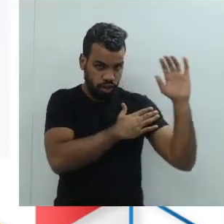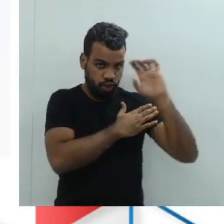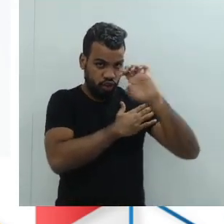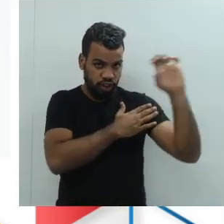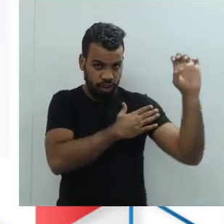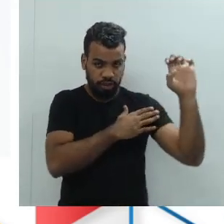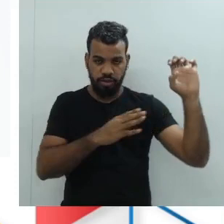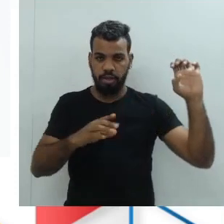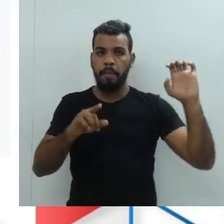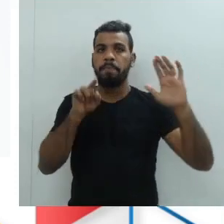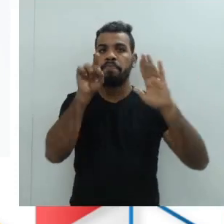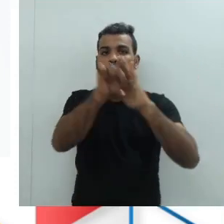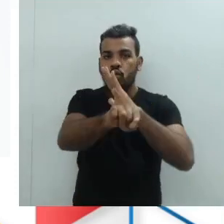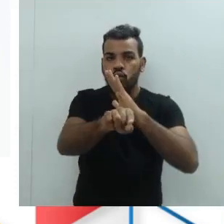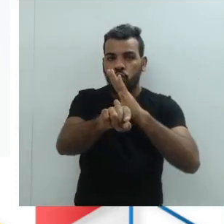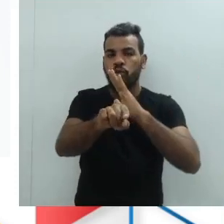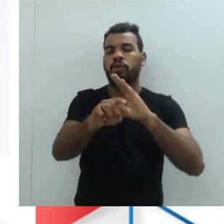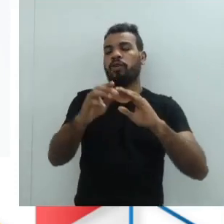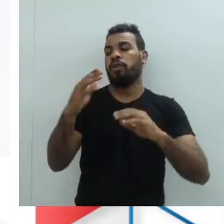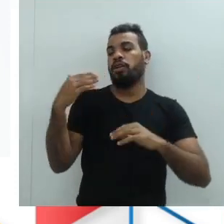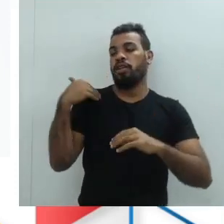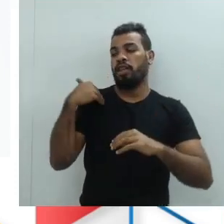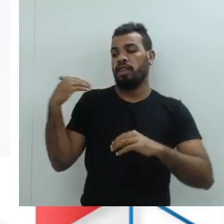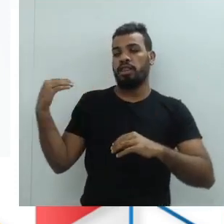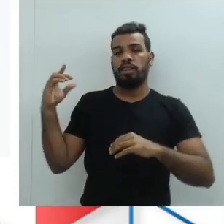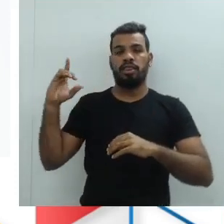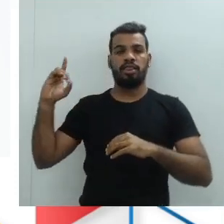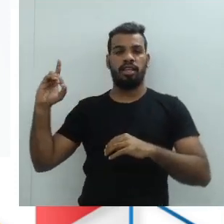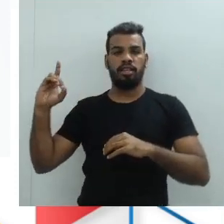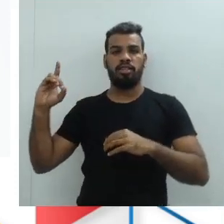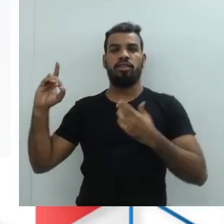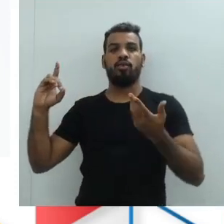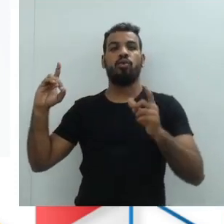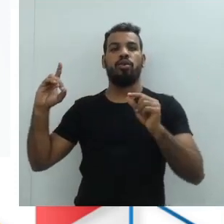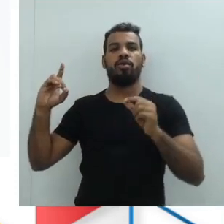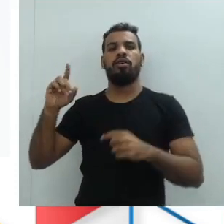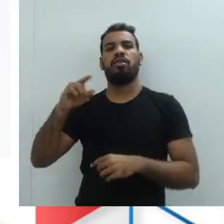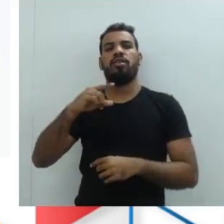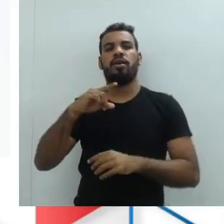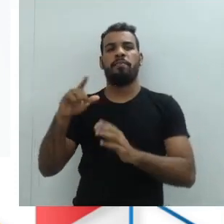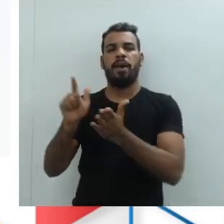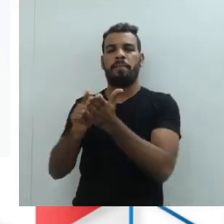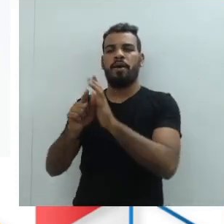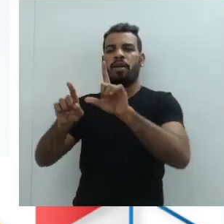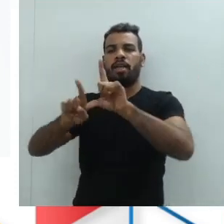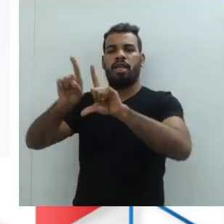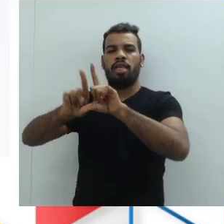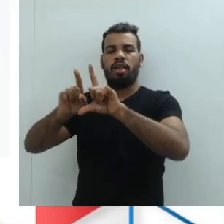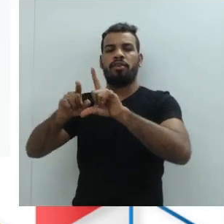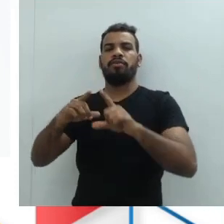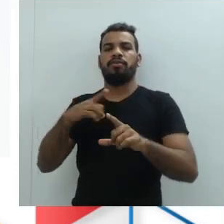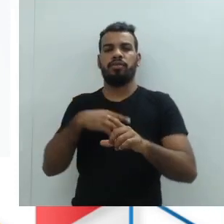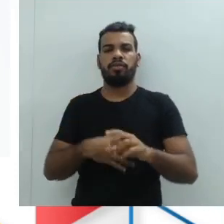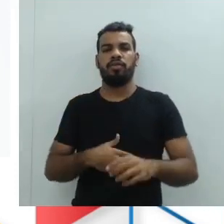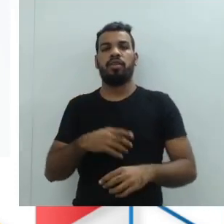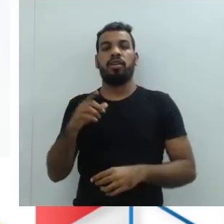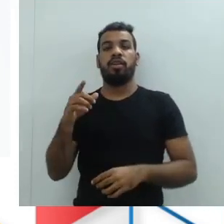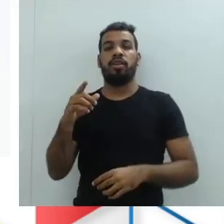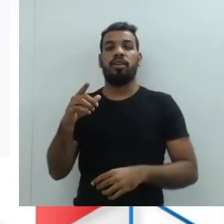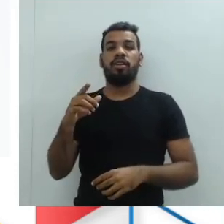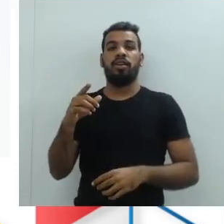do lado direito você está mostrando aí, ó. Está representando aí, ó. Rato, está representando trovão azul,